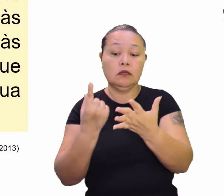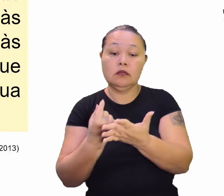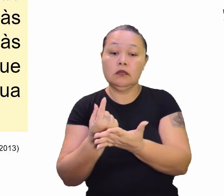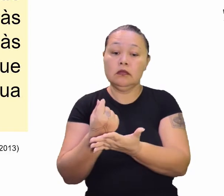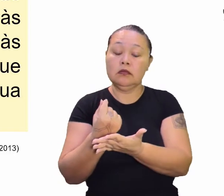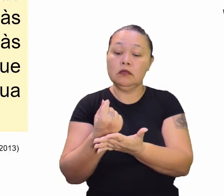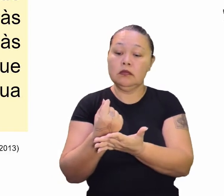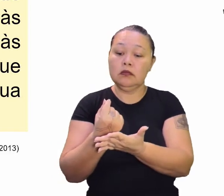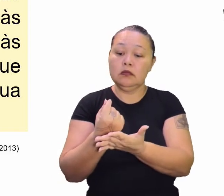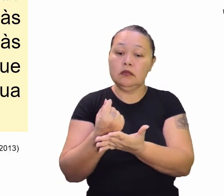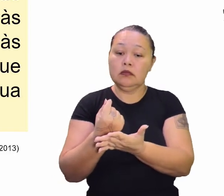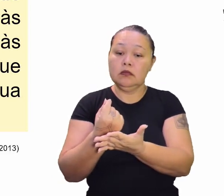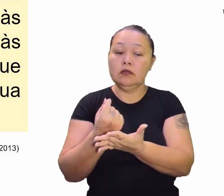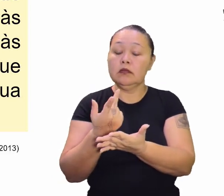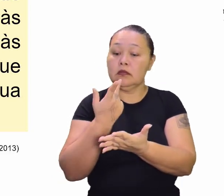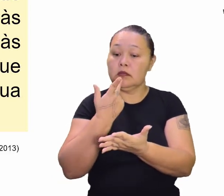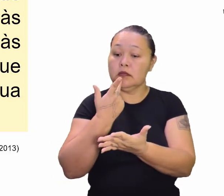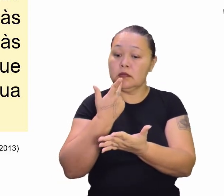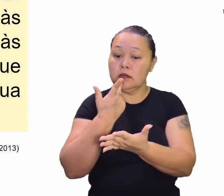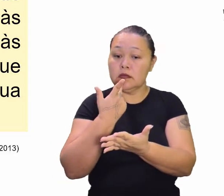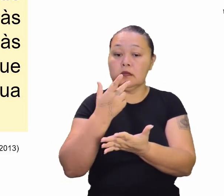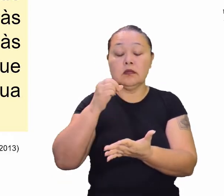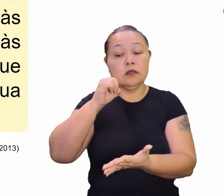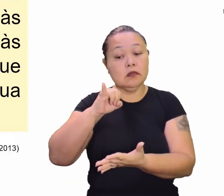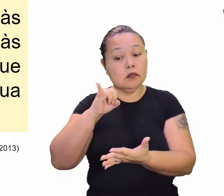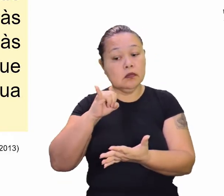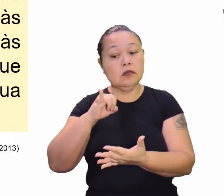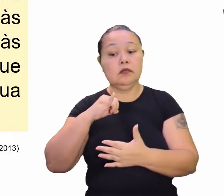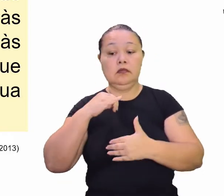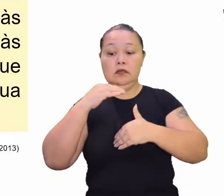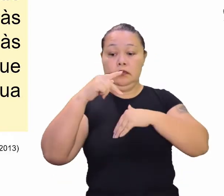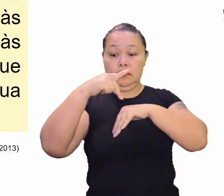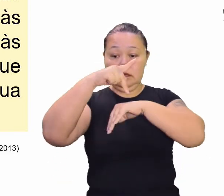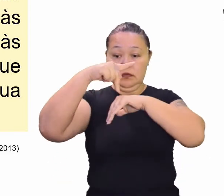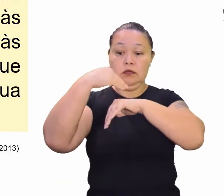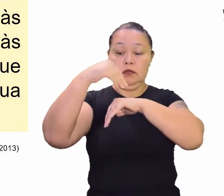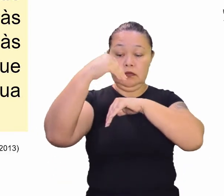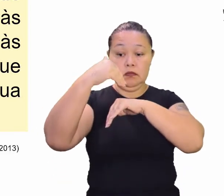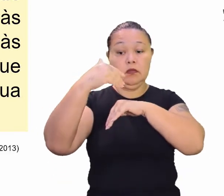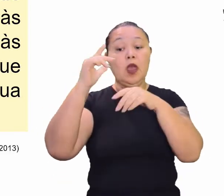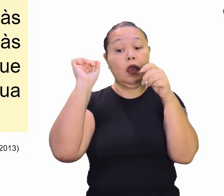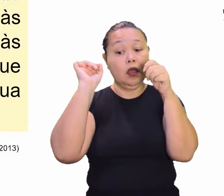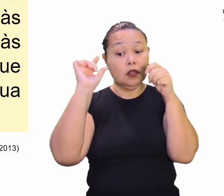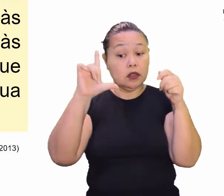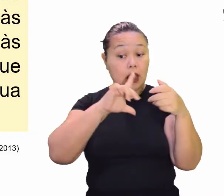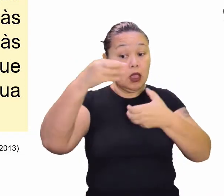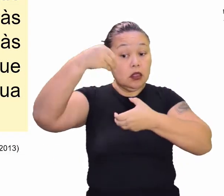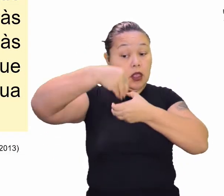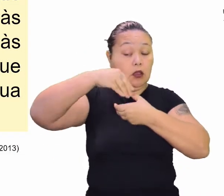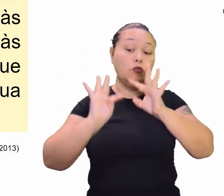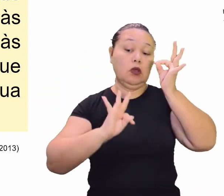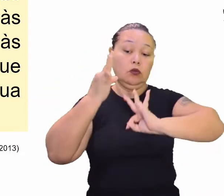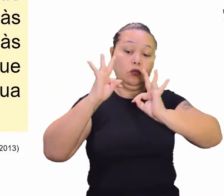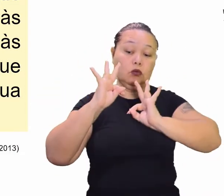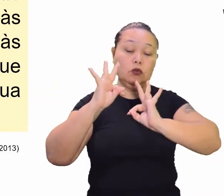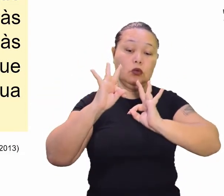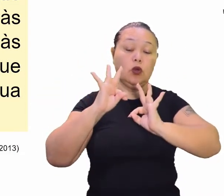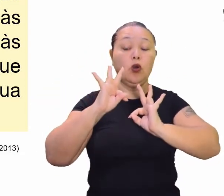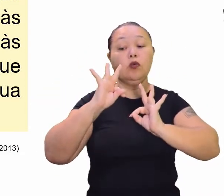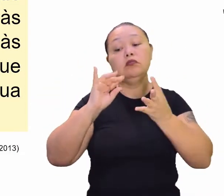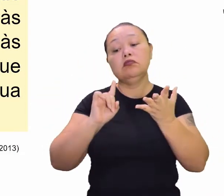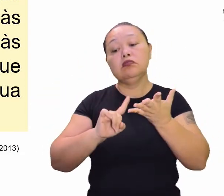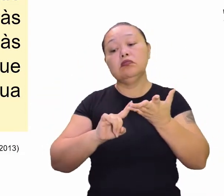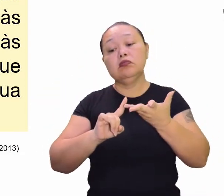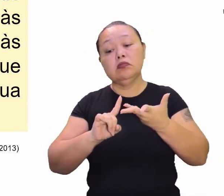dependência econômica. Vimos há pouco, se o país desenvolvido é produtor de tecnologia, já falamos em